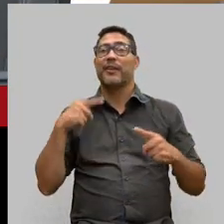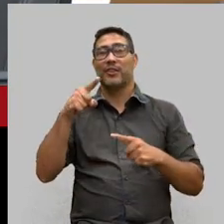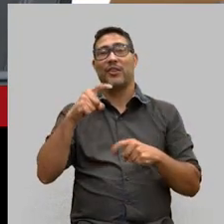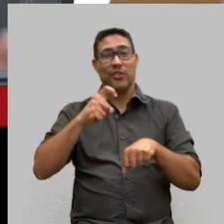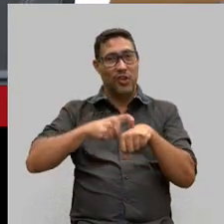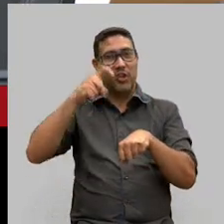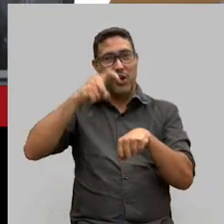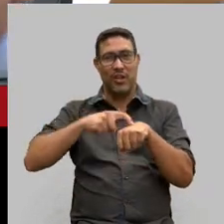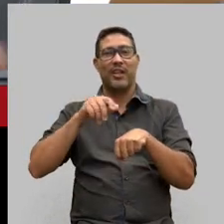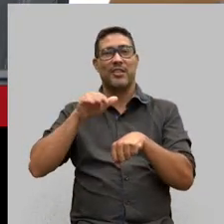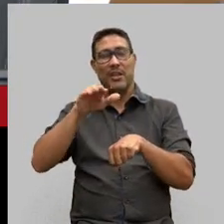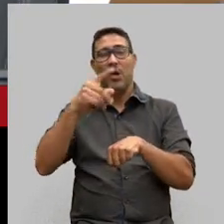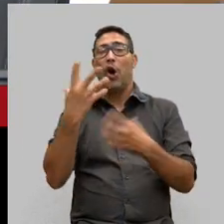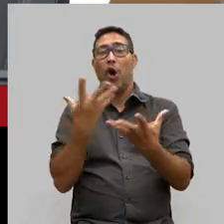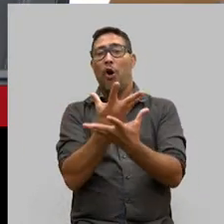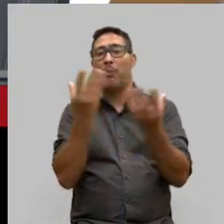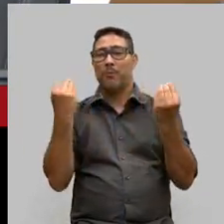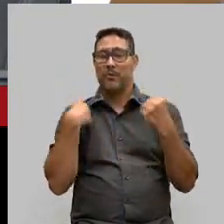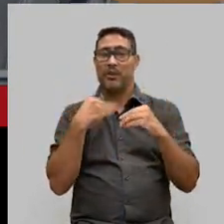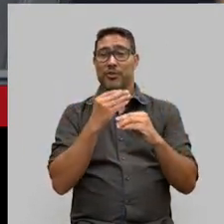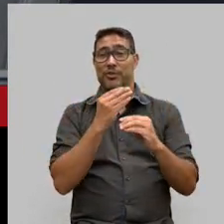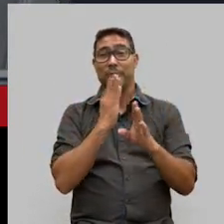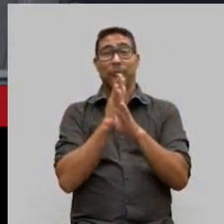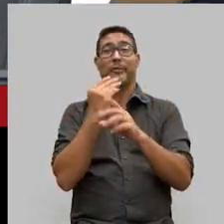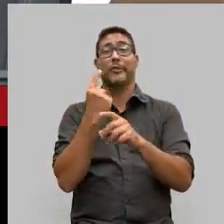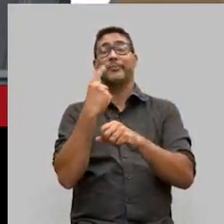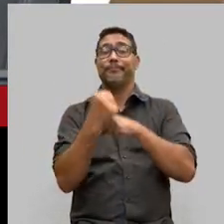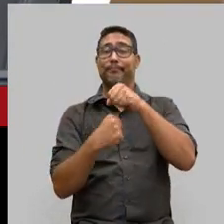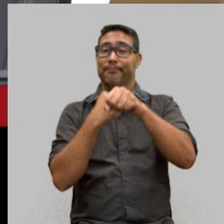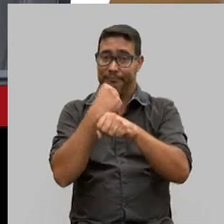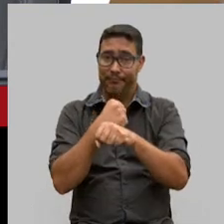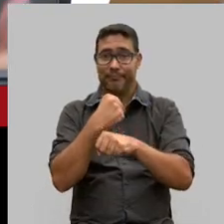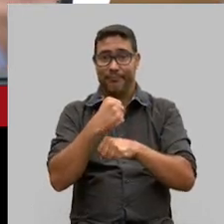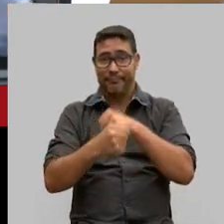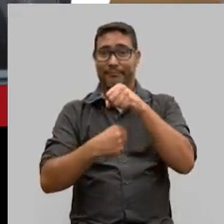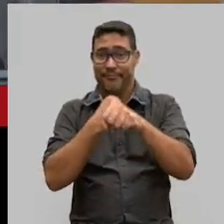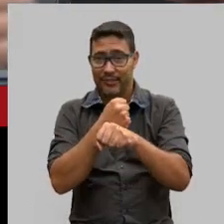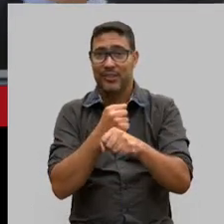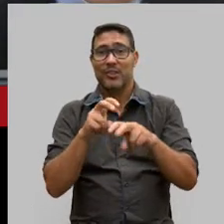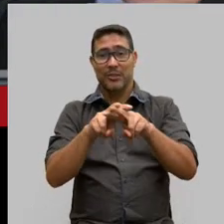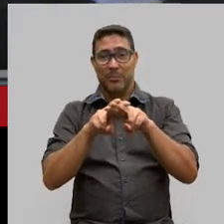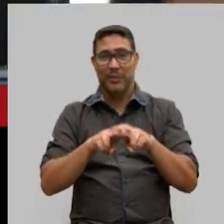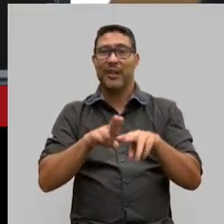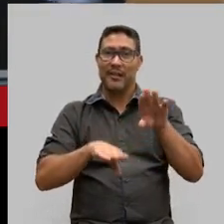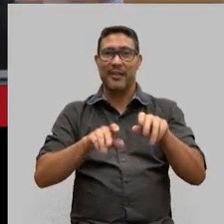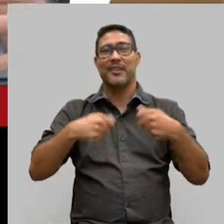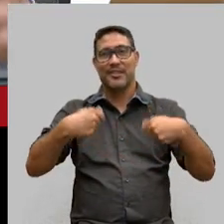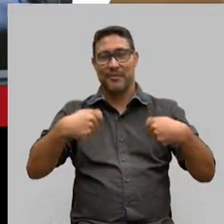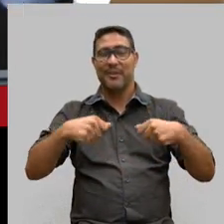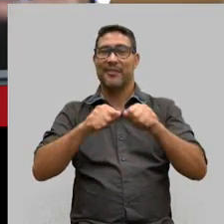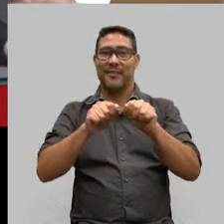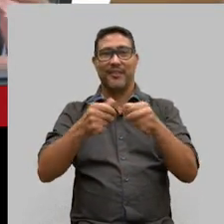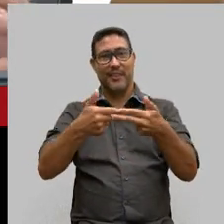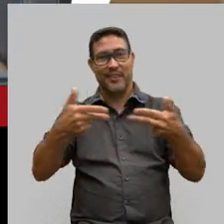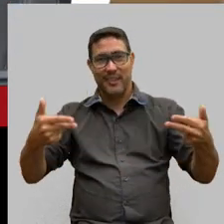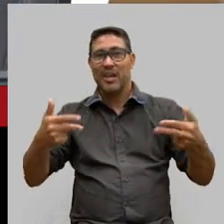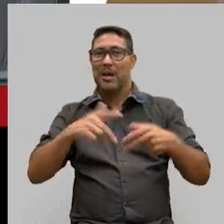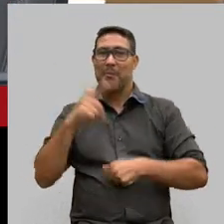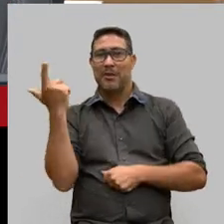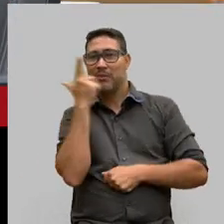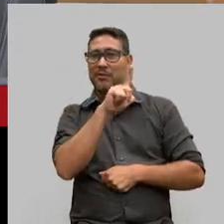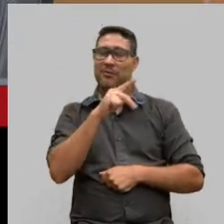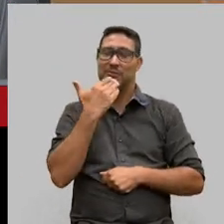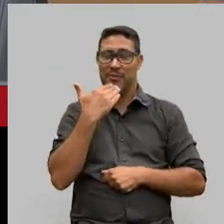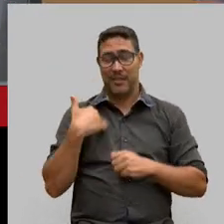né muitos aqui nós encontramos há um ano então de vez em quando a gente tem que fazer isso para né recompor a força